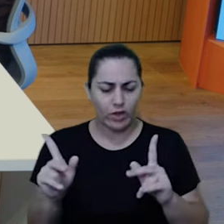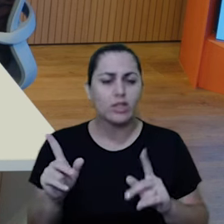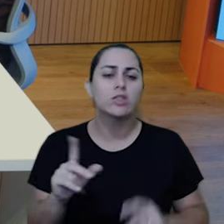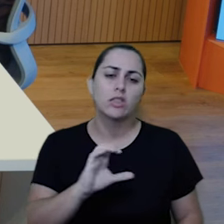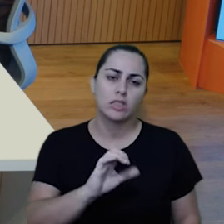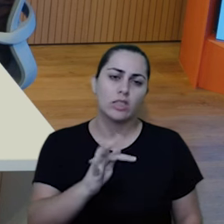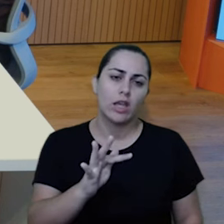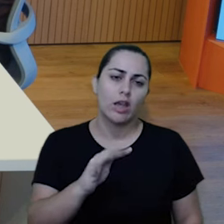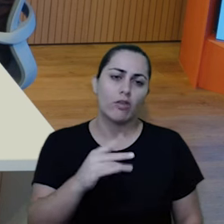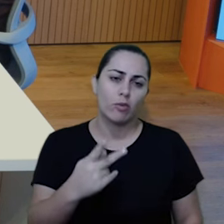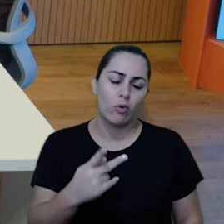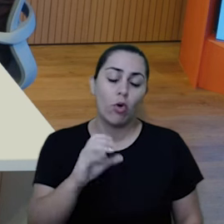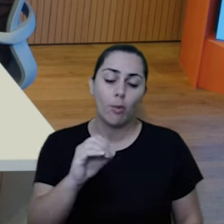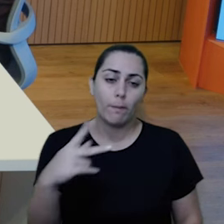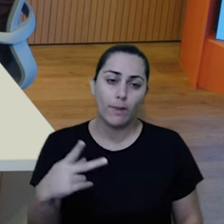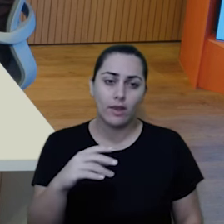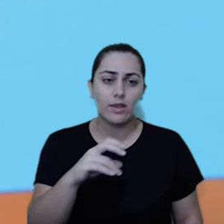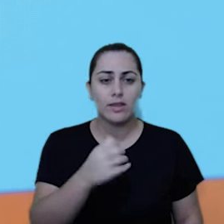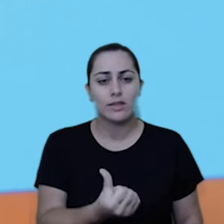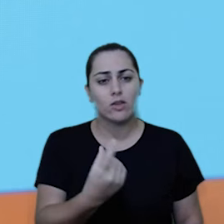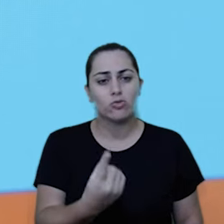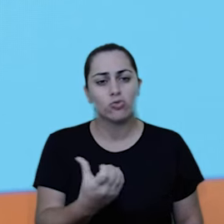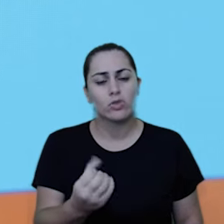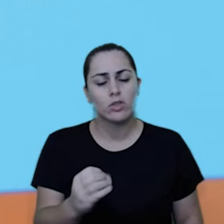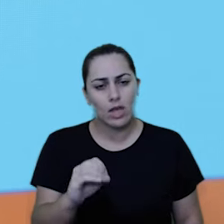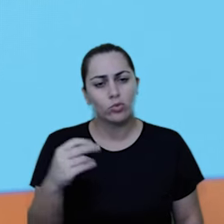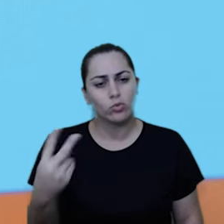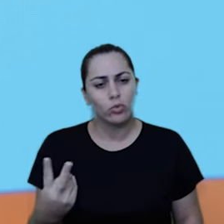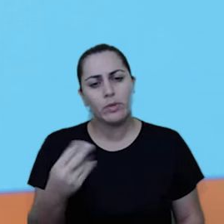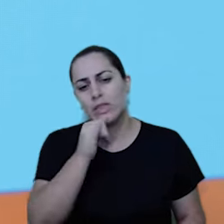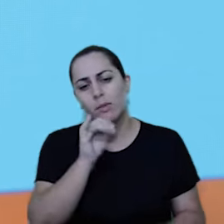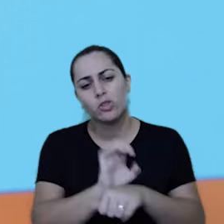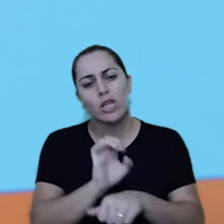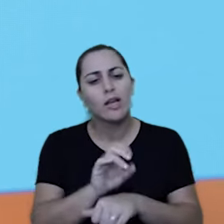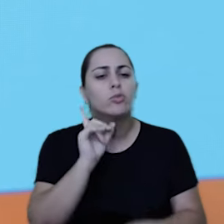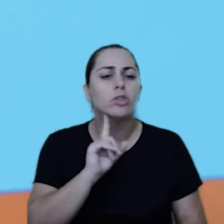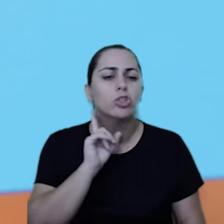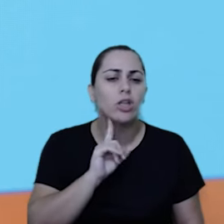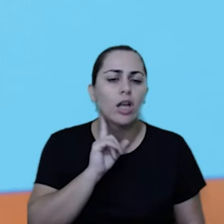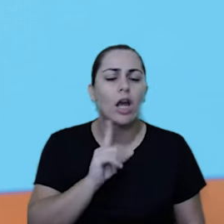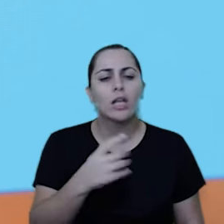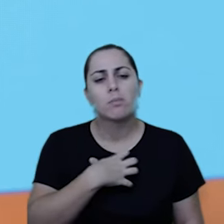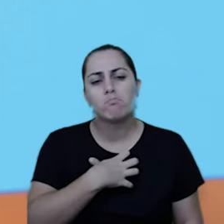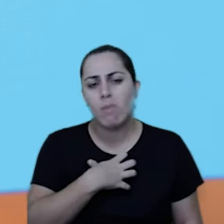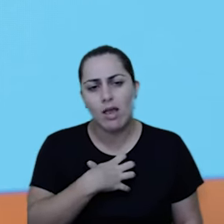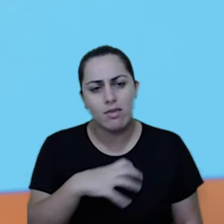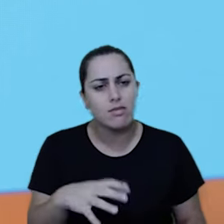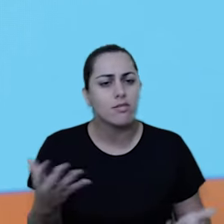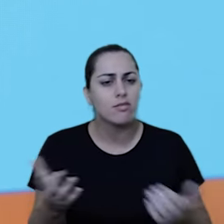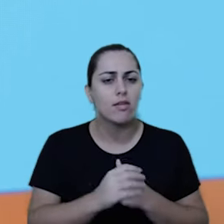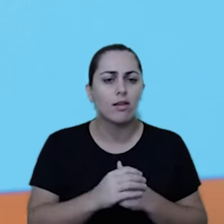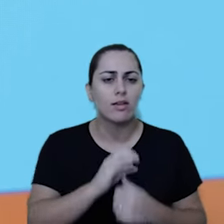usar uma cfop 6102 aí eu tenho que criar né E para o estado de Minas Gerais por exemplo pra Bahia eu vou lá e